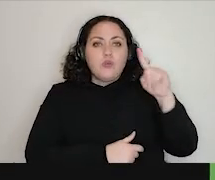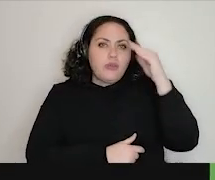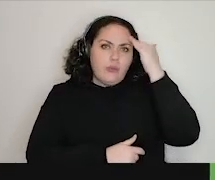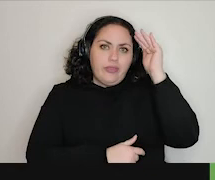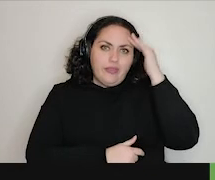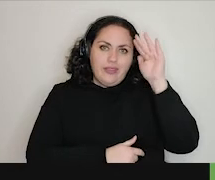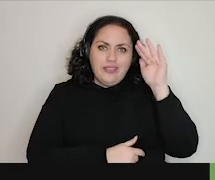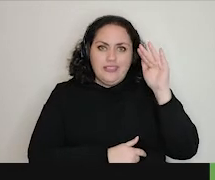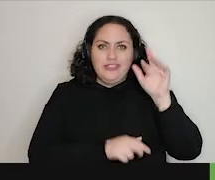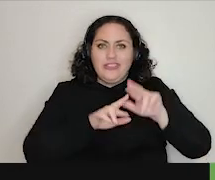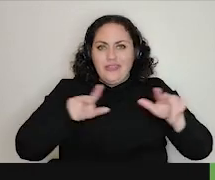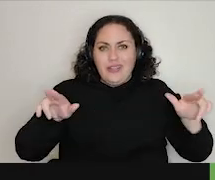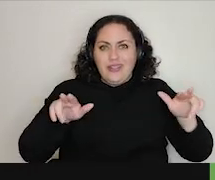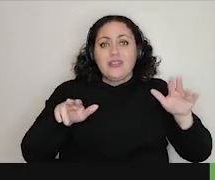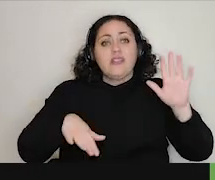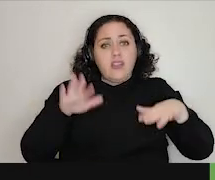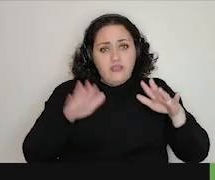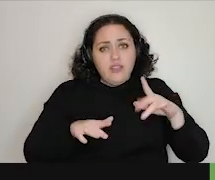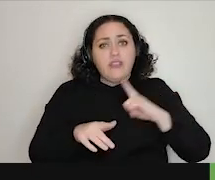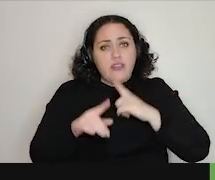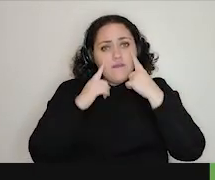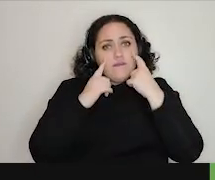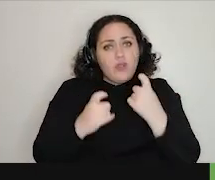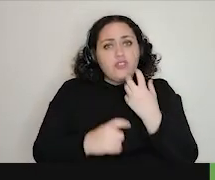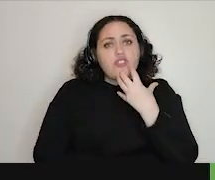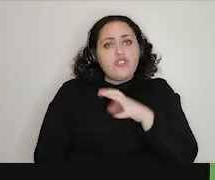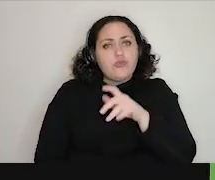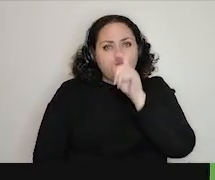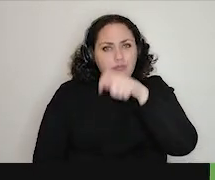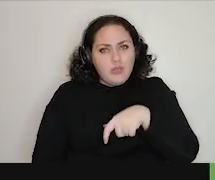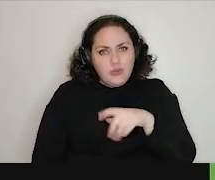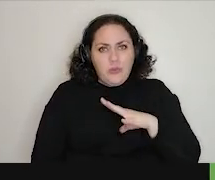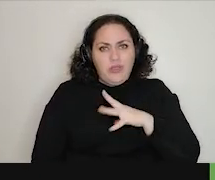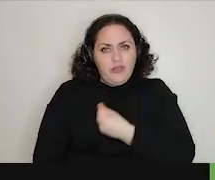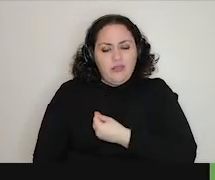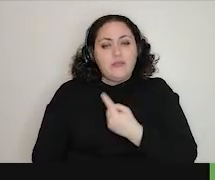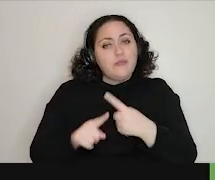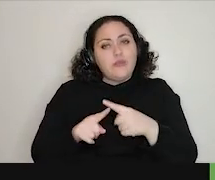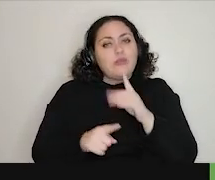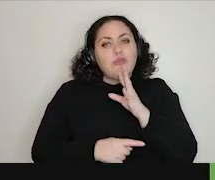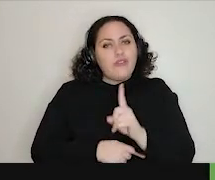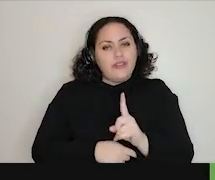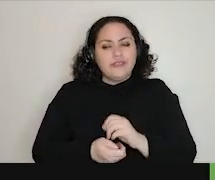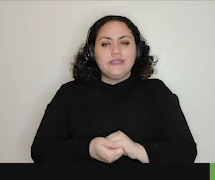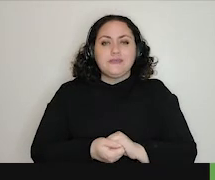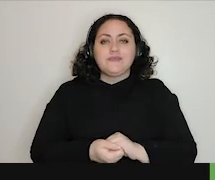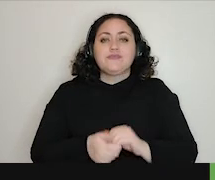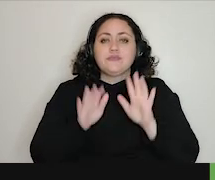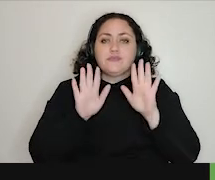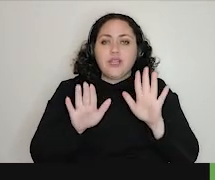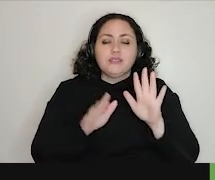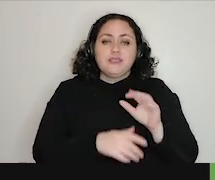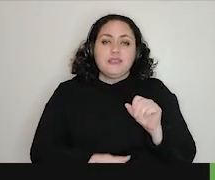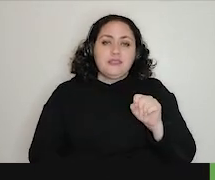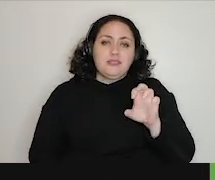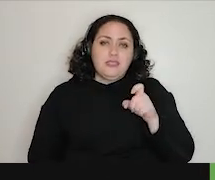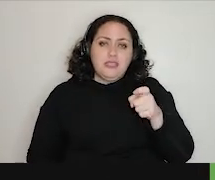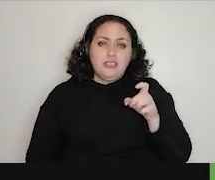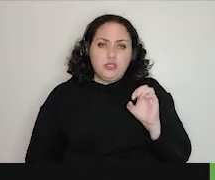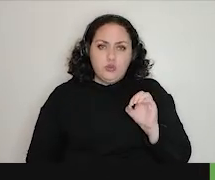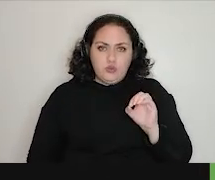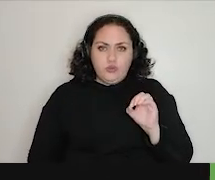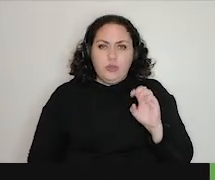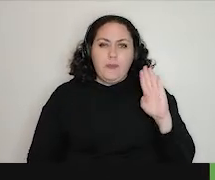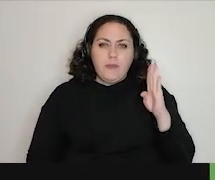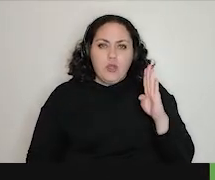não conseguem entender essas diferenças e violentam pessoas trans, pessoas LGBTs em função disso. O que acontece? O sexo biológico, ele vai